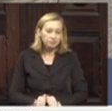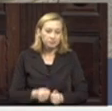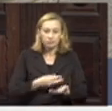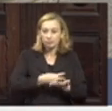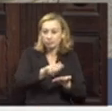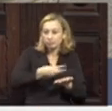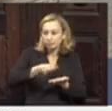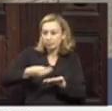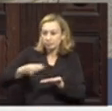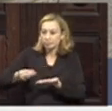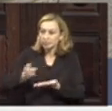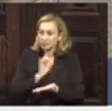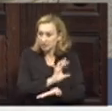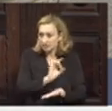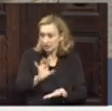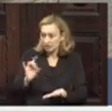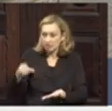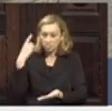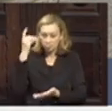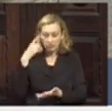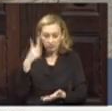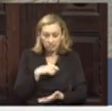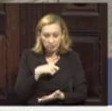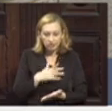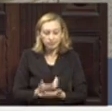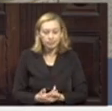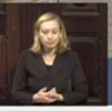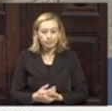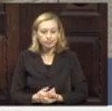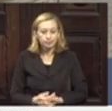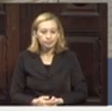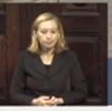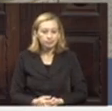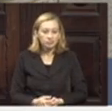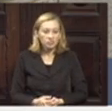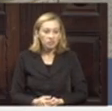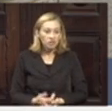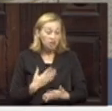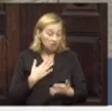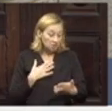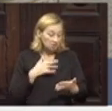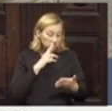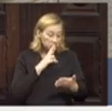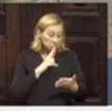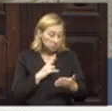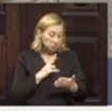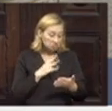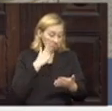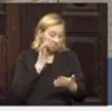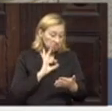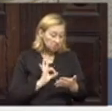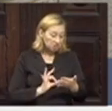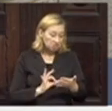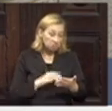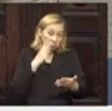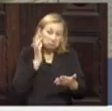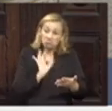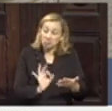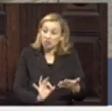recebemos hoje aqui uma cópia do ofício encaminhado pelo Ministério Público,